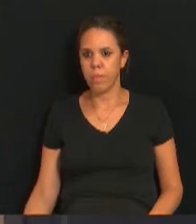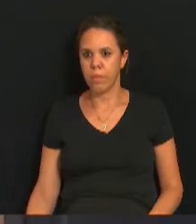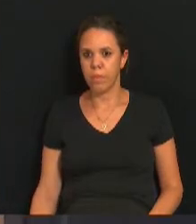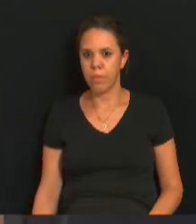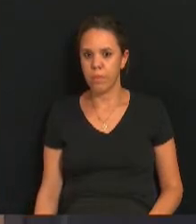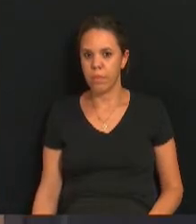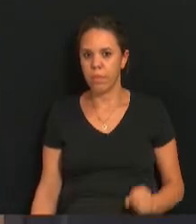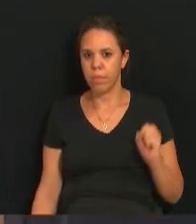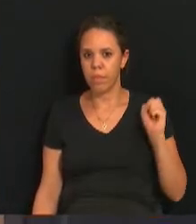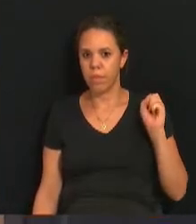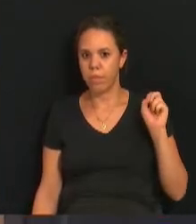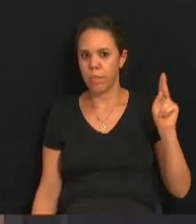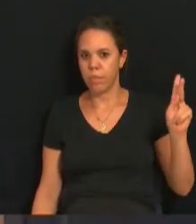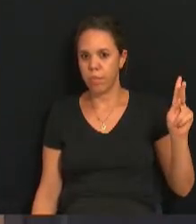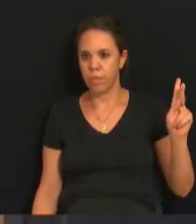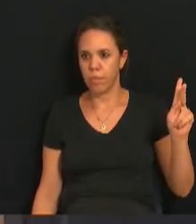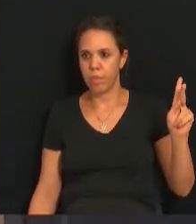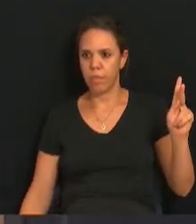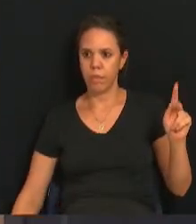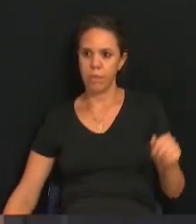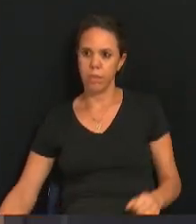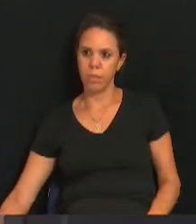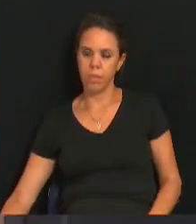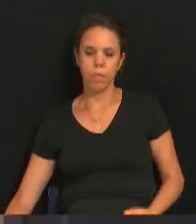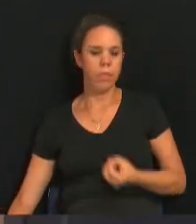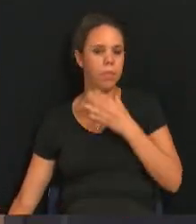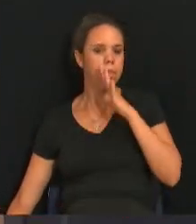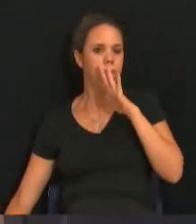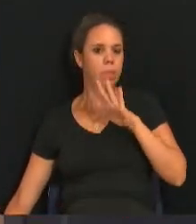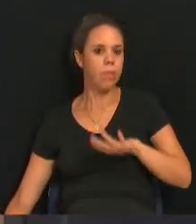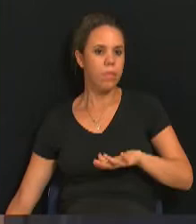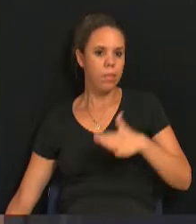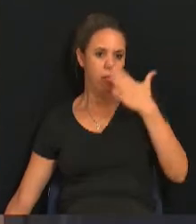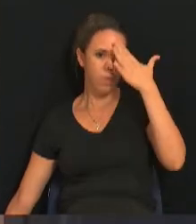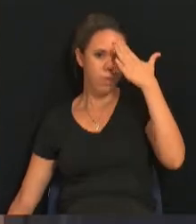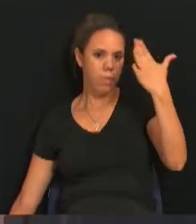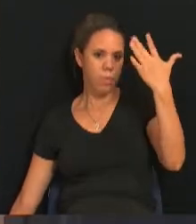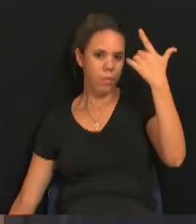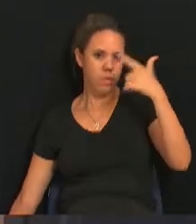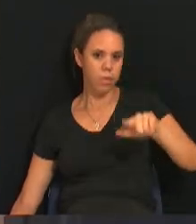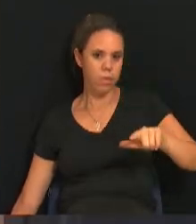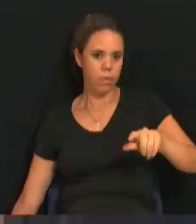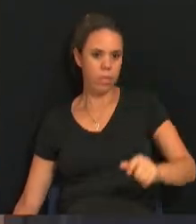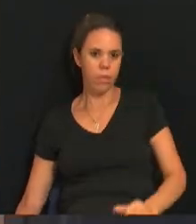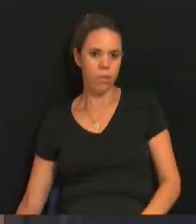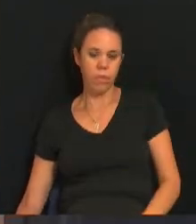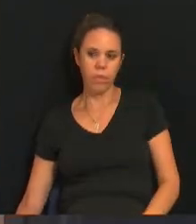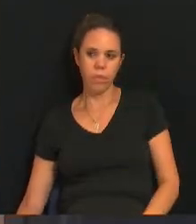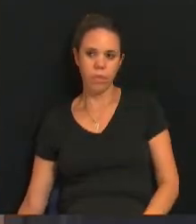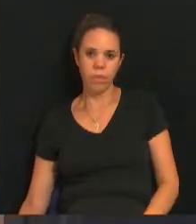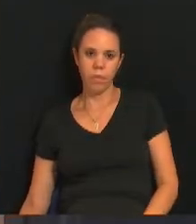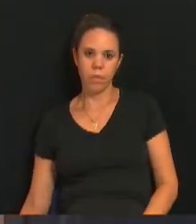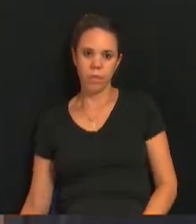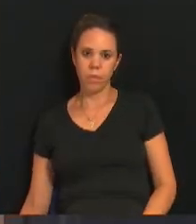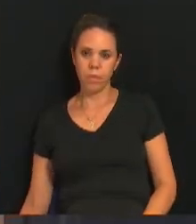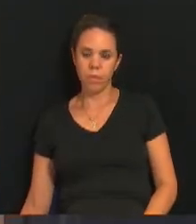Ok. Boa tarde, Andréia. Obrigada mais uma vez também pela sua disponibilidade de estar